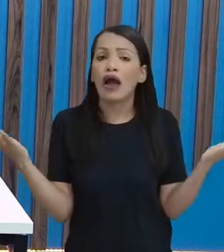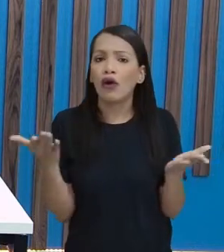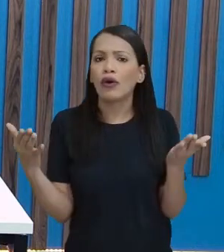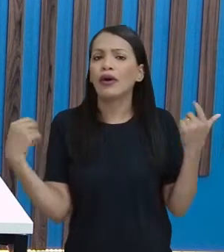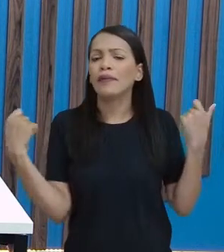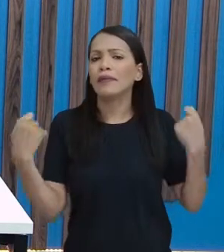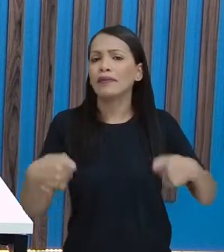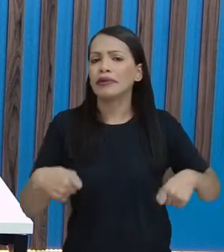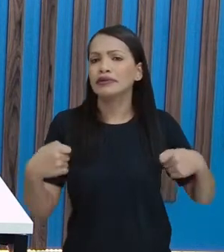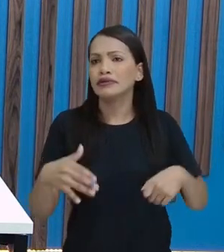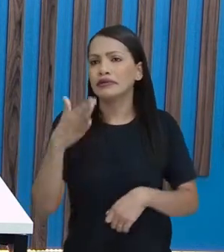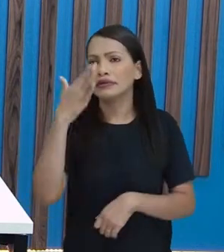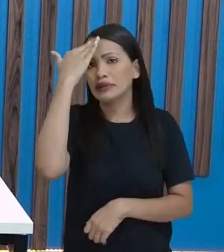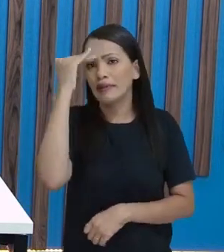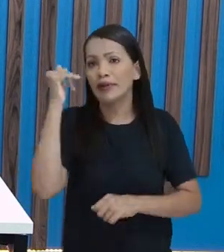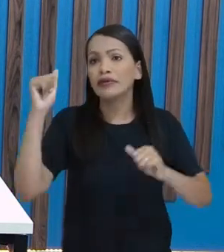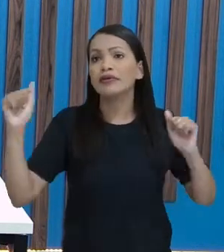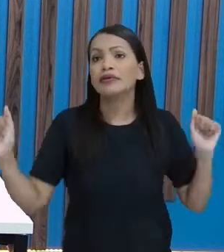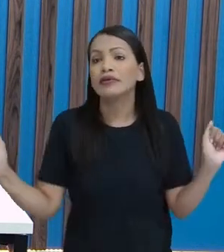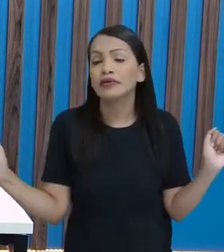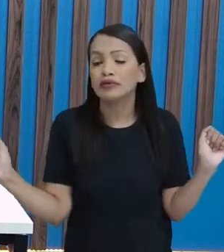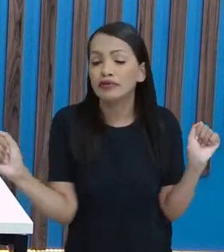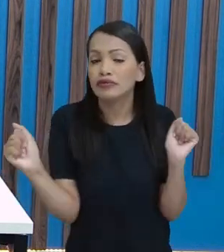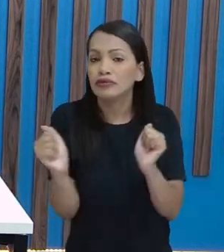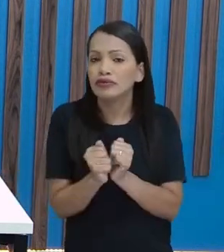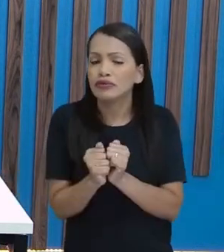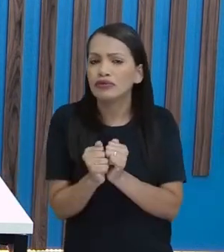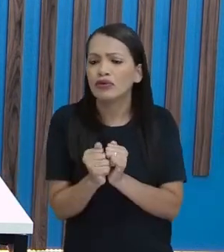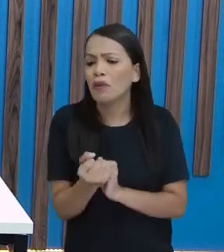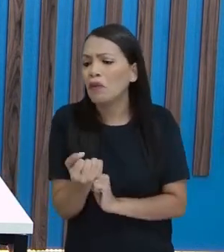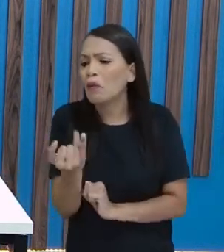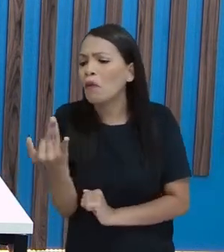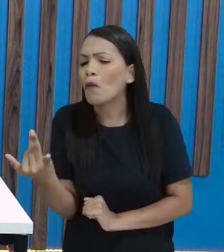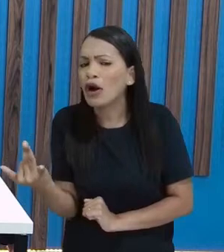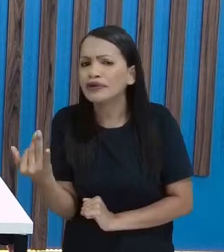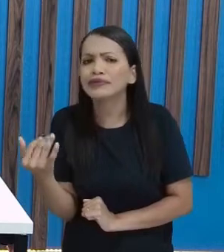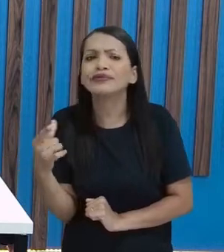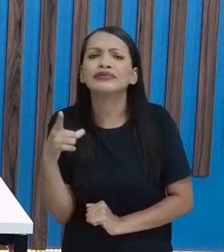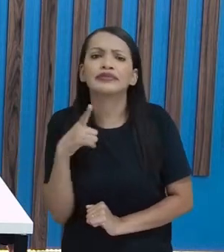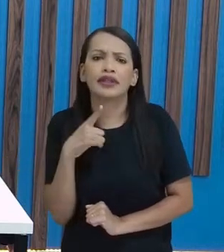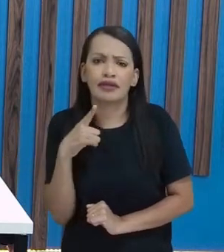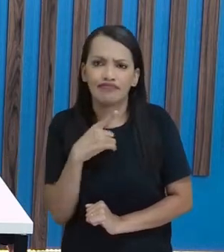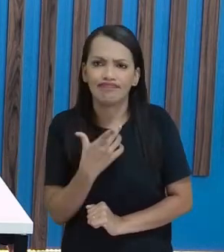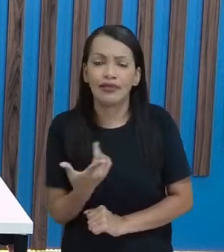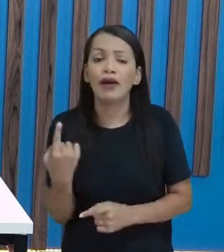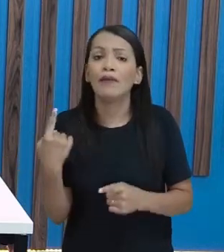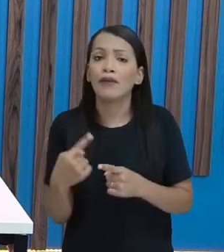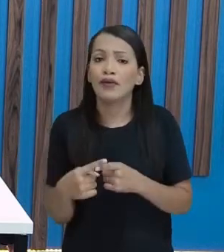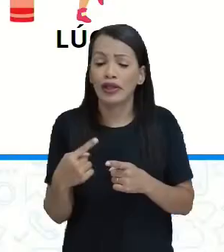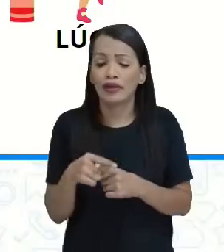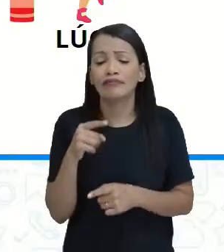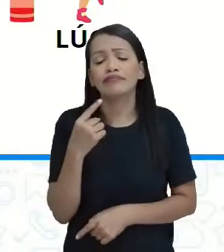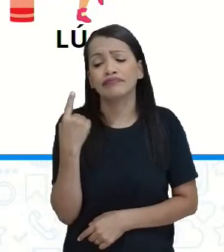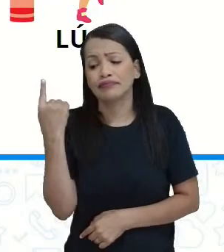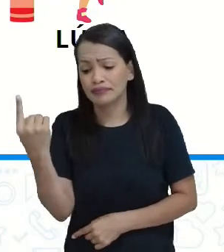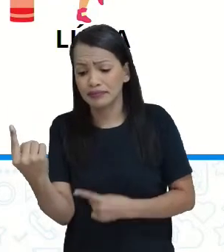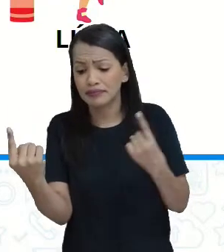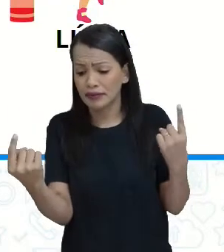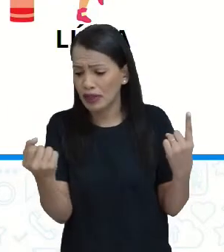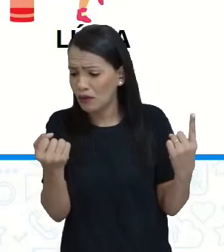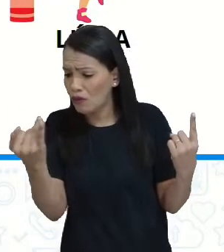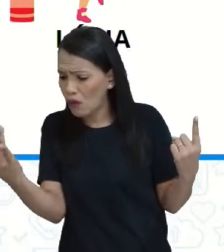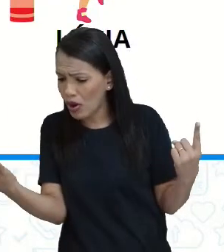que é o plural de giz de cera, complica um pouquinho na nossa língua, né? Mas não tem problema. Então, vamos lá. E aí a gente